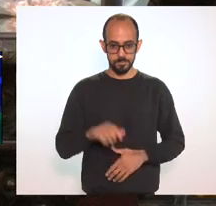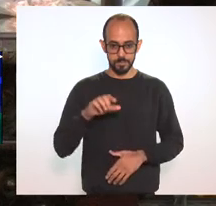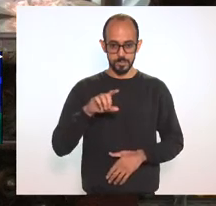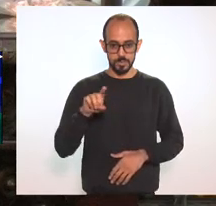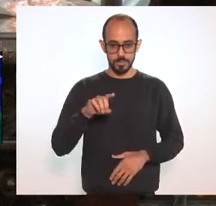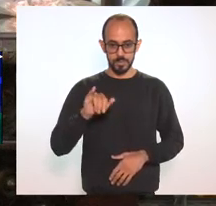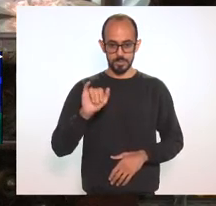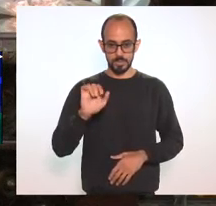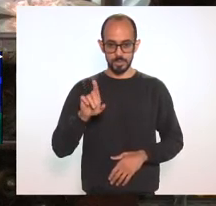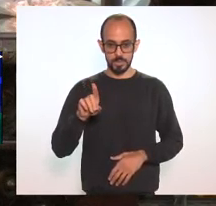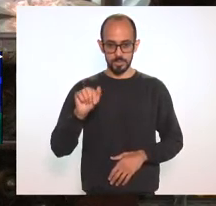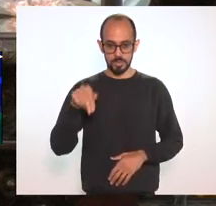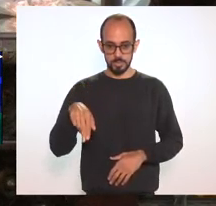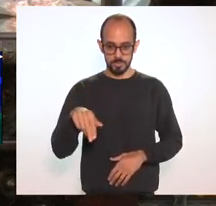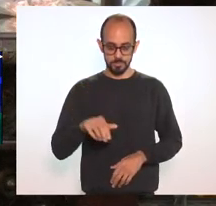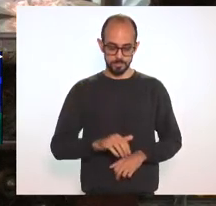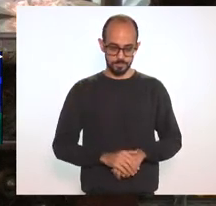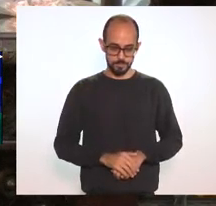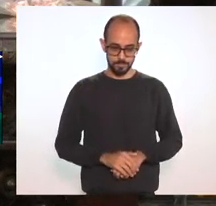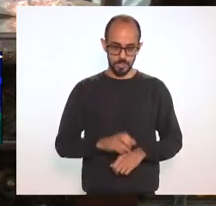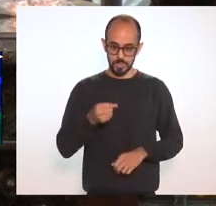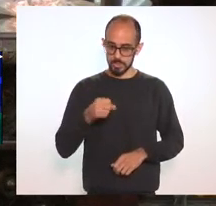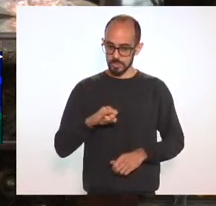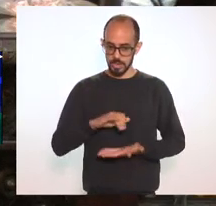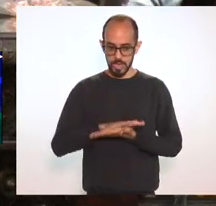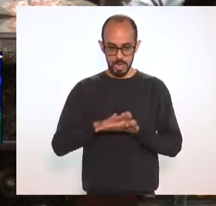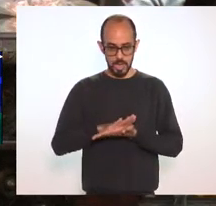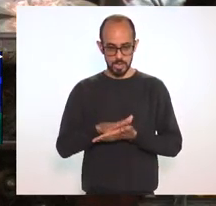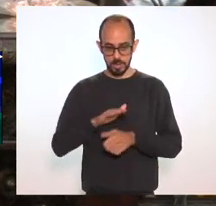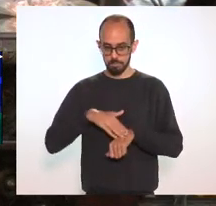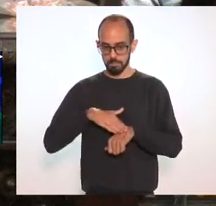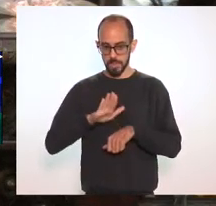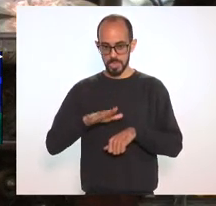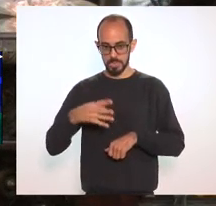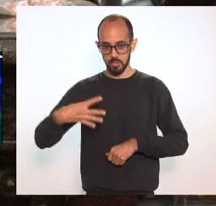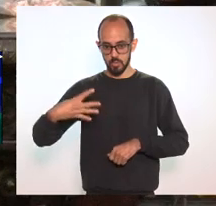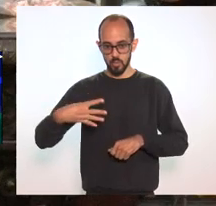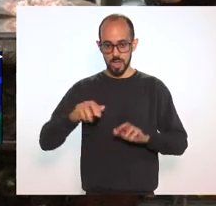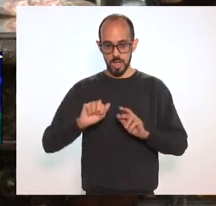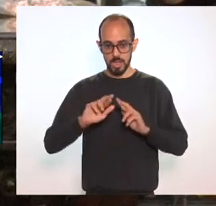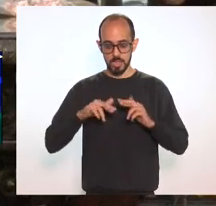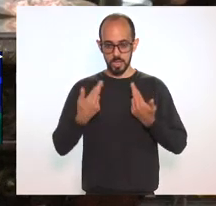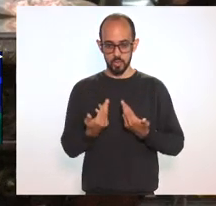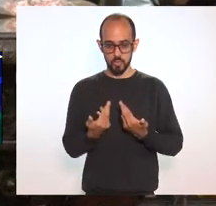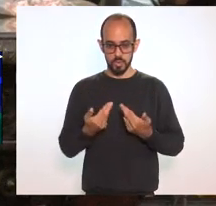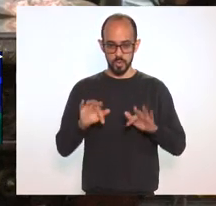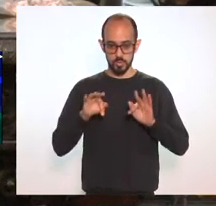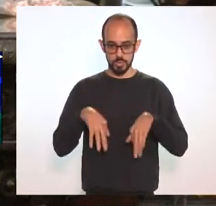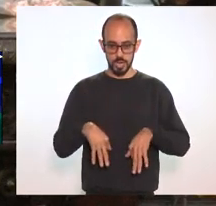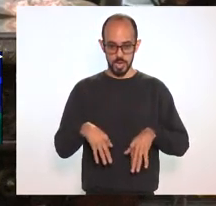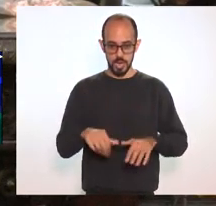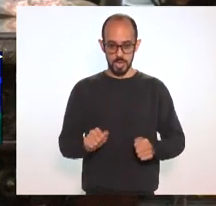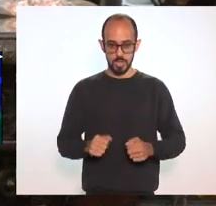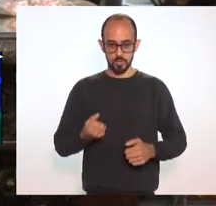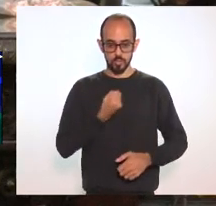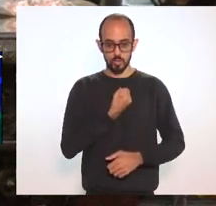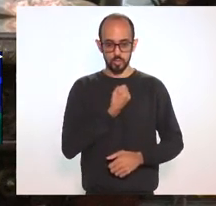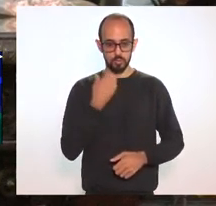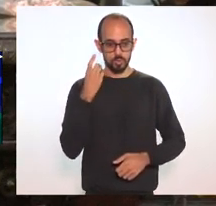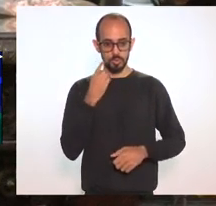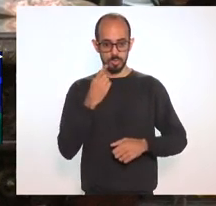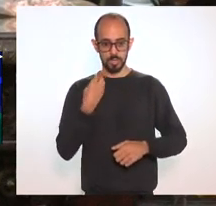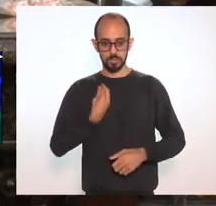Zeidan. Nada mais a tratar na quarta sessão extraordinária, mesmo está encerrada. Havendo número legal sobre a proteção de Deus,